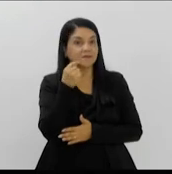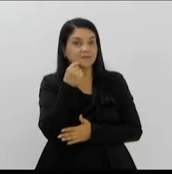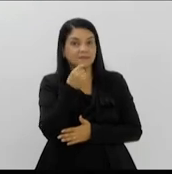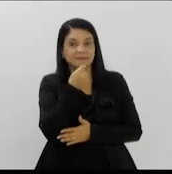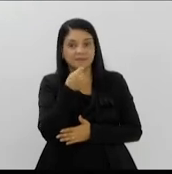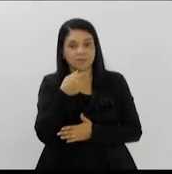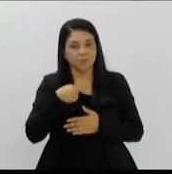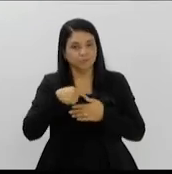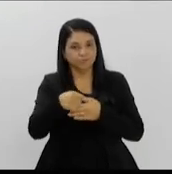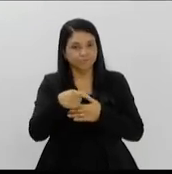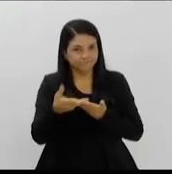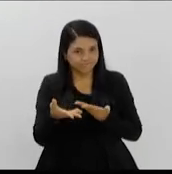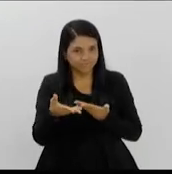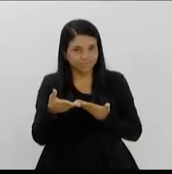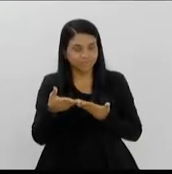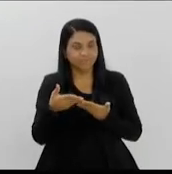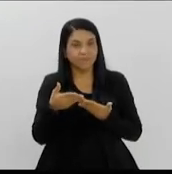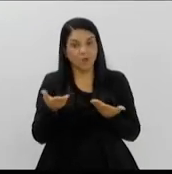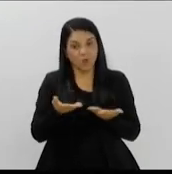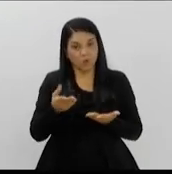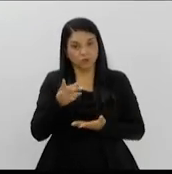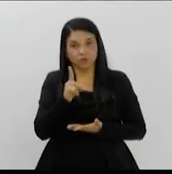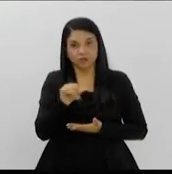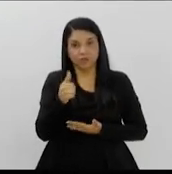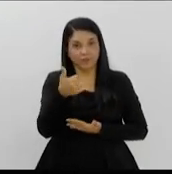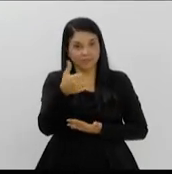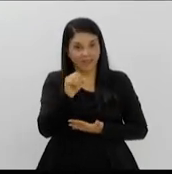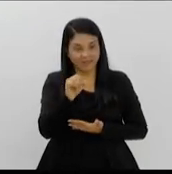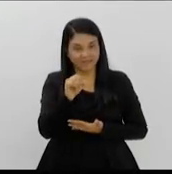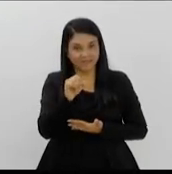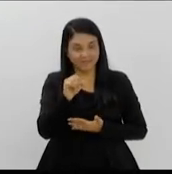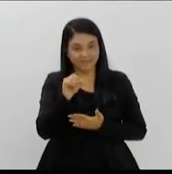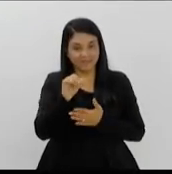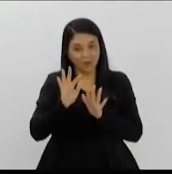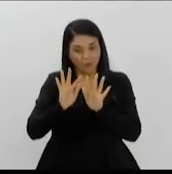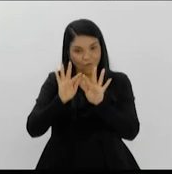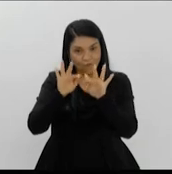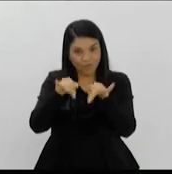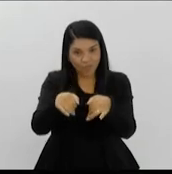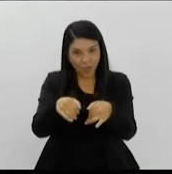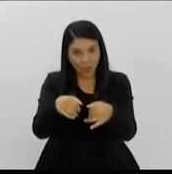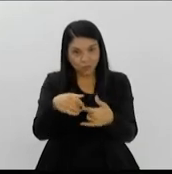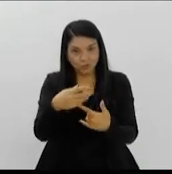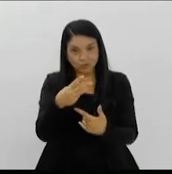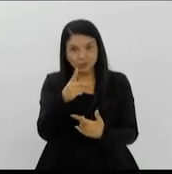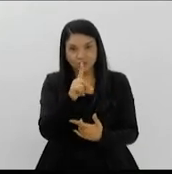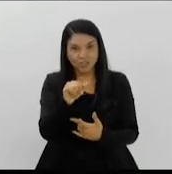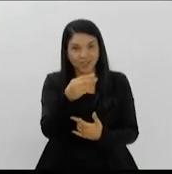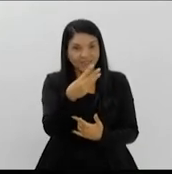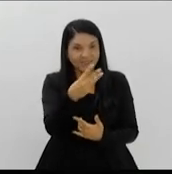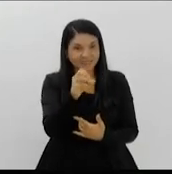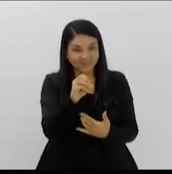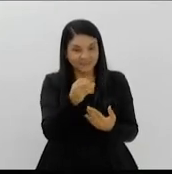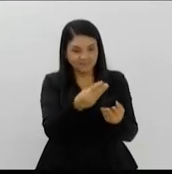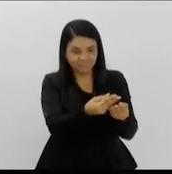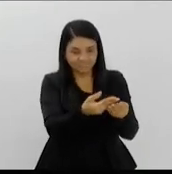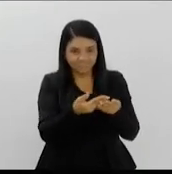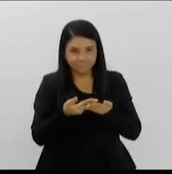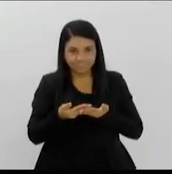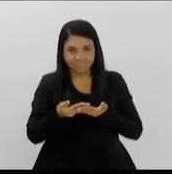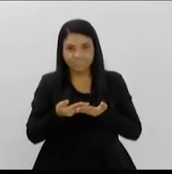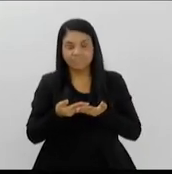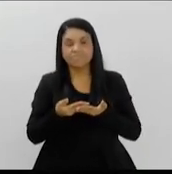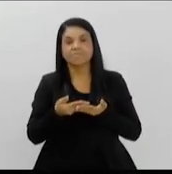10, daqui a 20 dias, no máximo, chegará essa casa a LOA